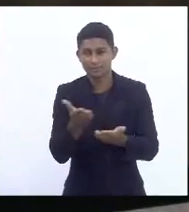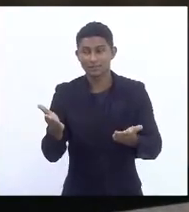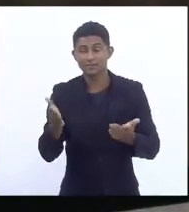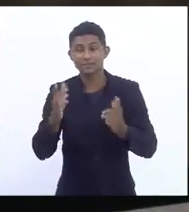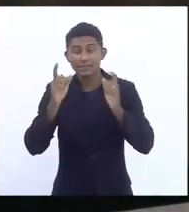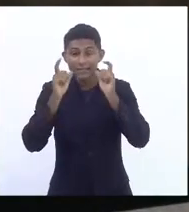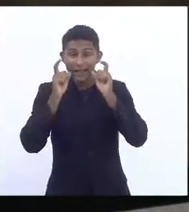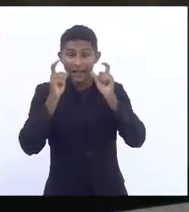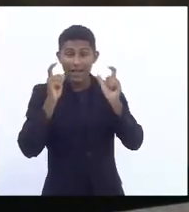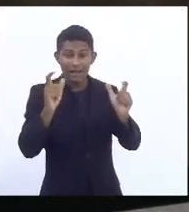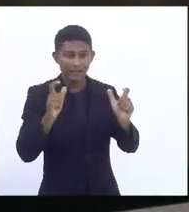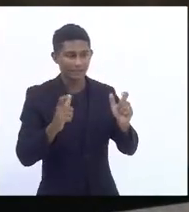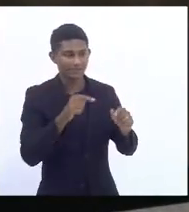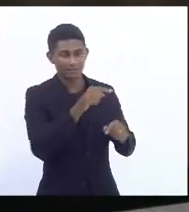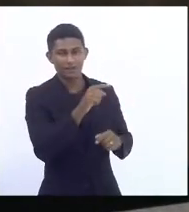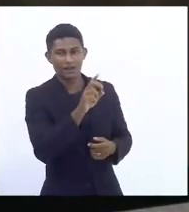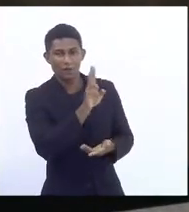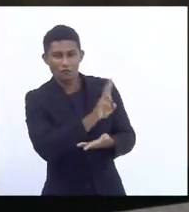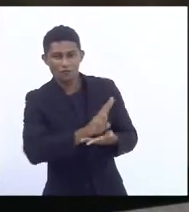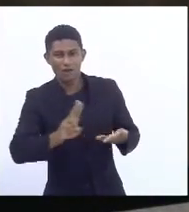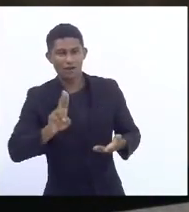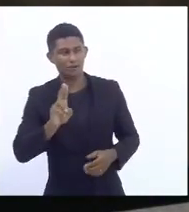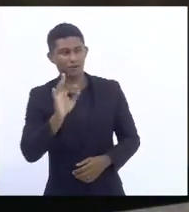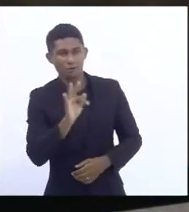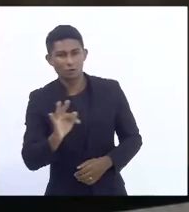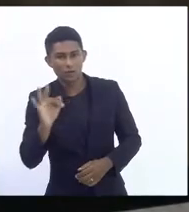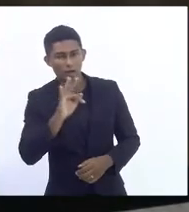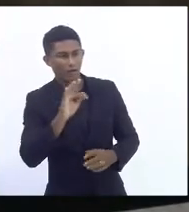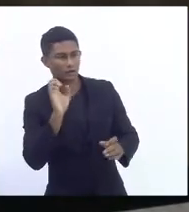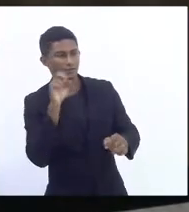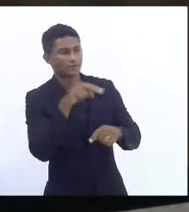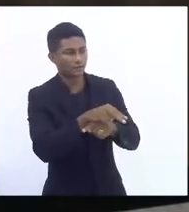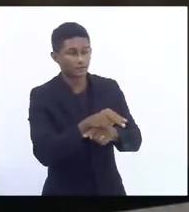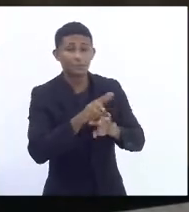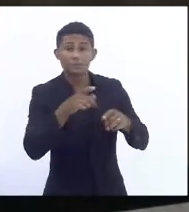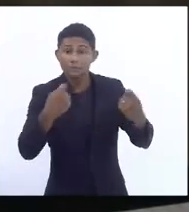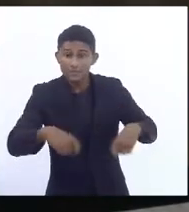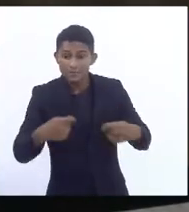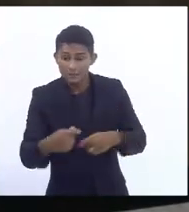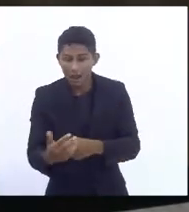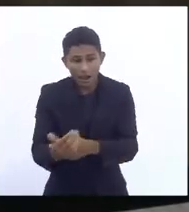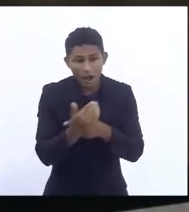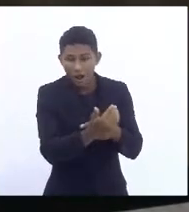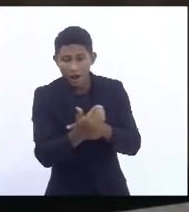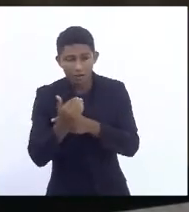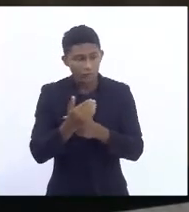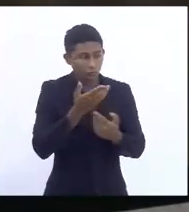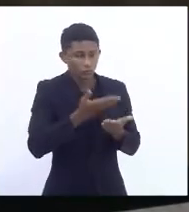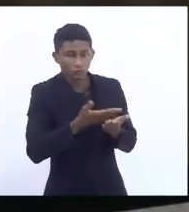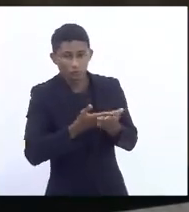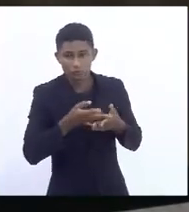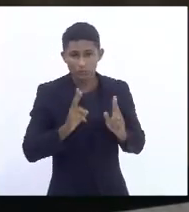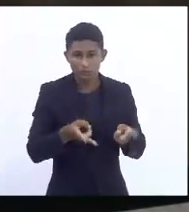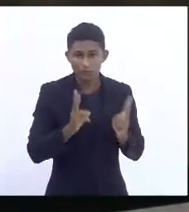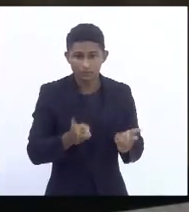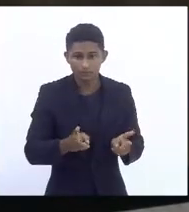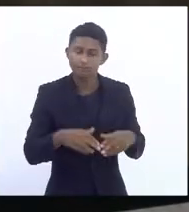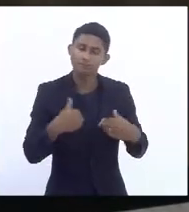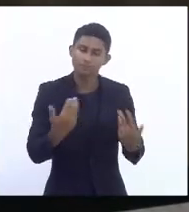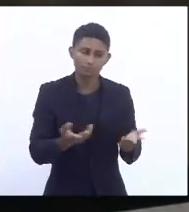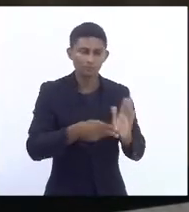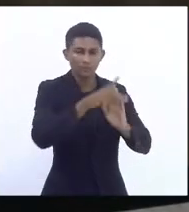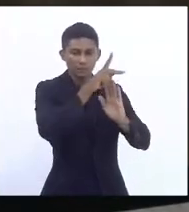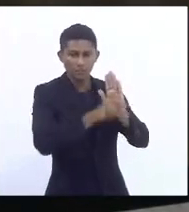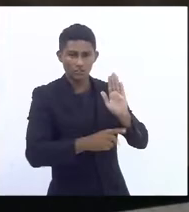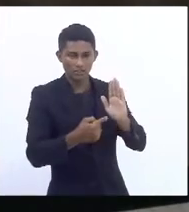ensino superior e que precisam de ajuda para permanecer estudando. Então, a gente buscou aperfeiçoar o projeto